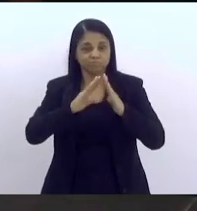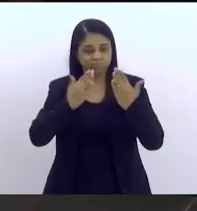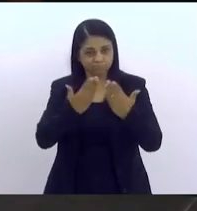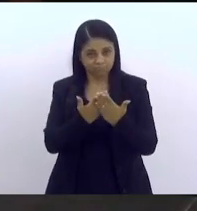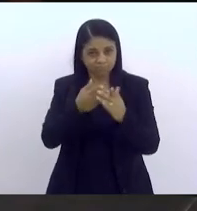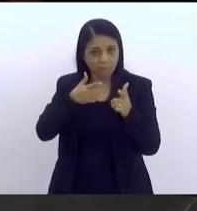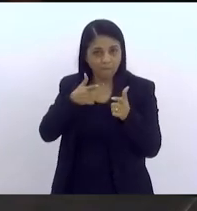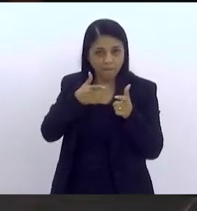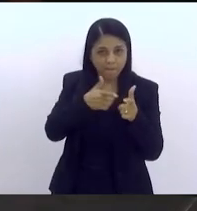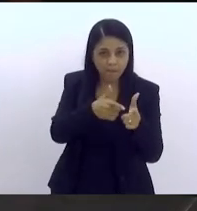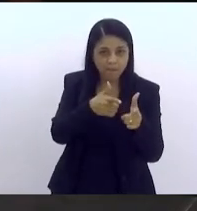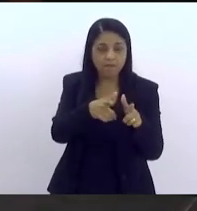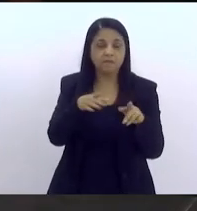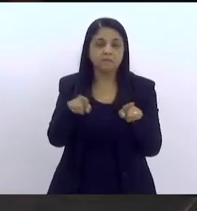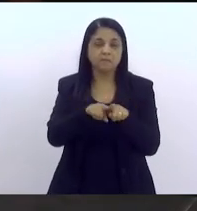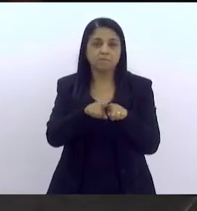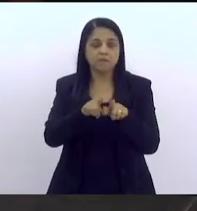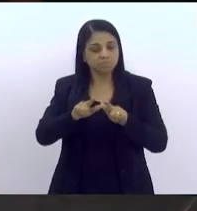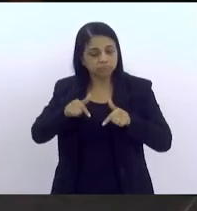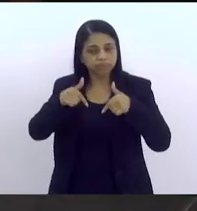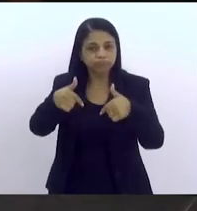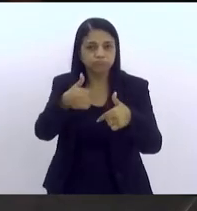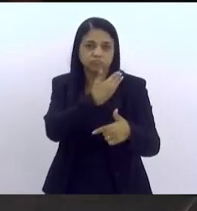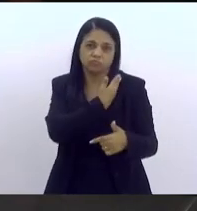a ação governamental